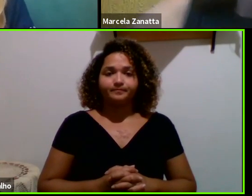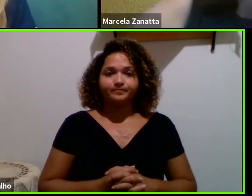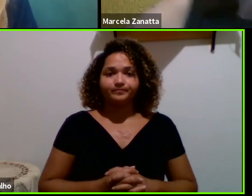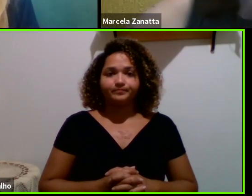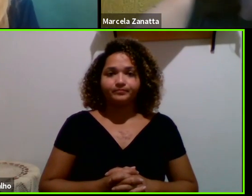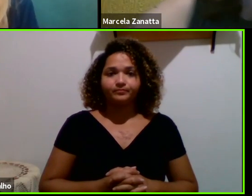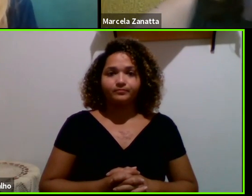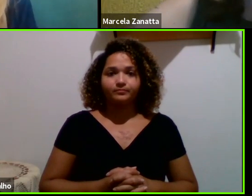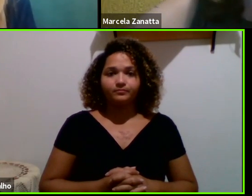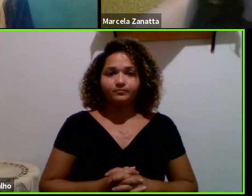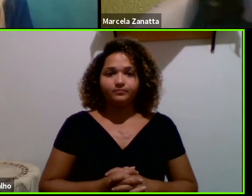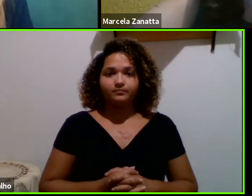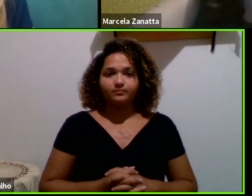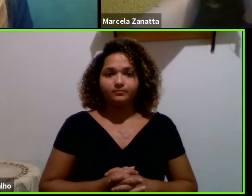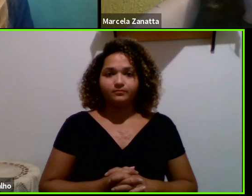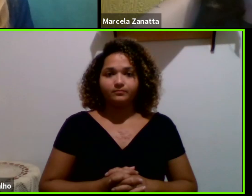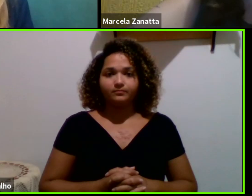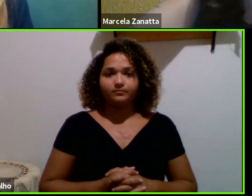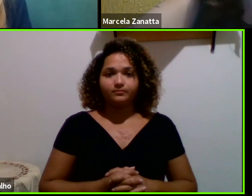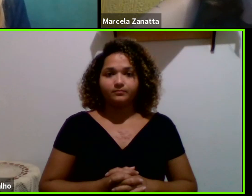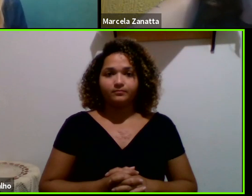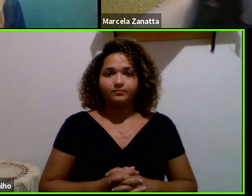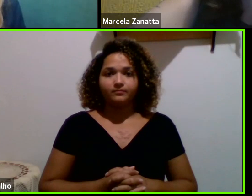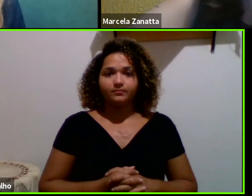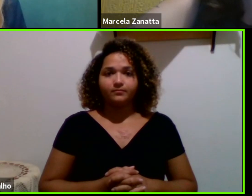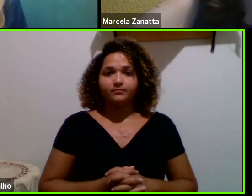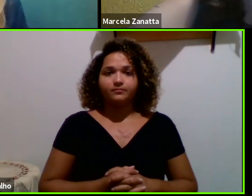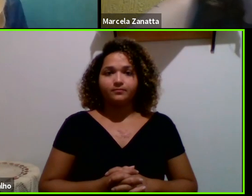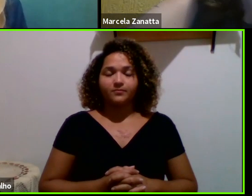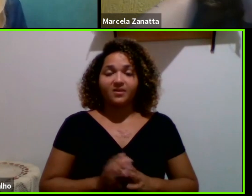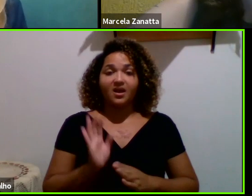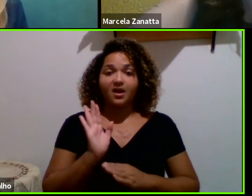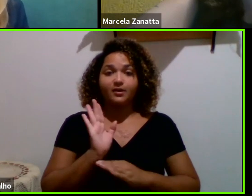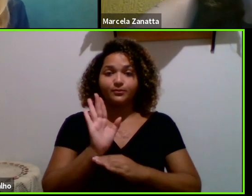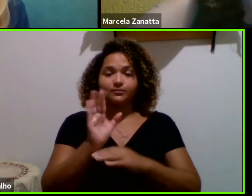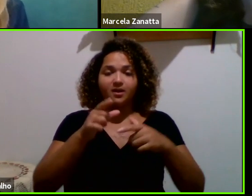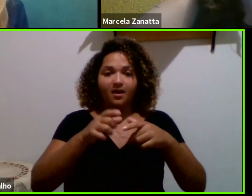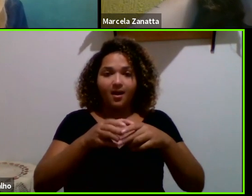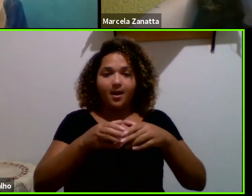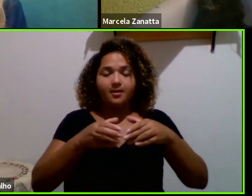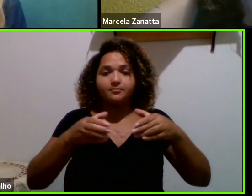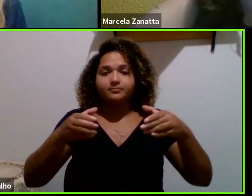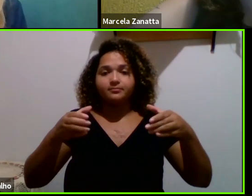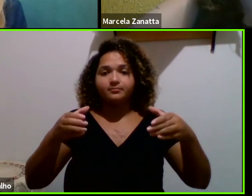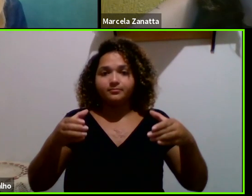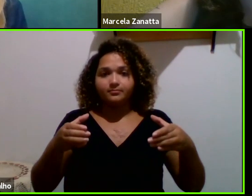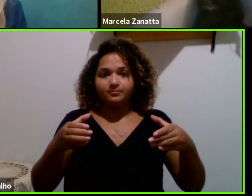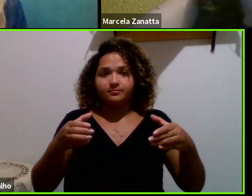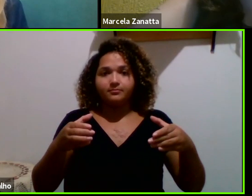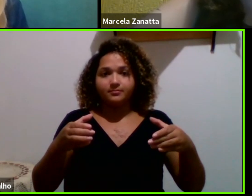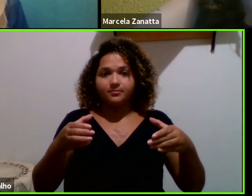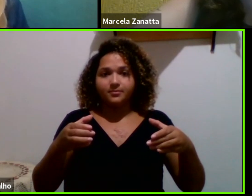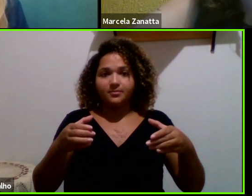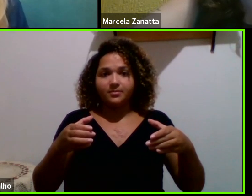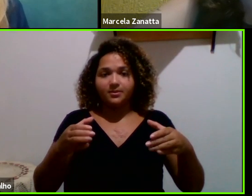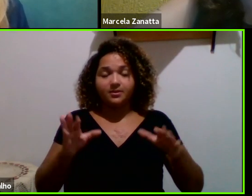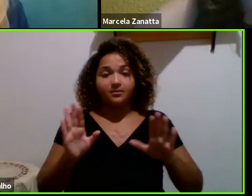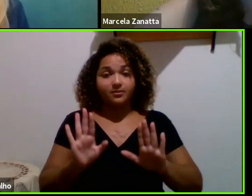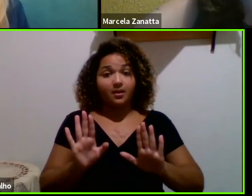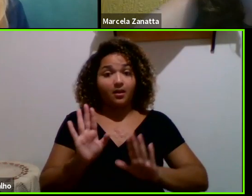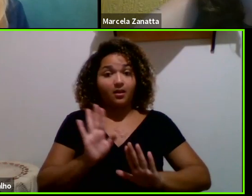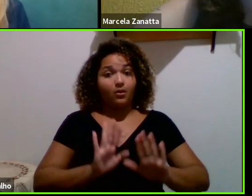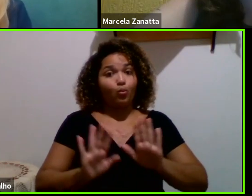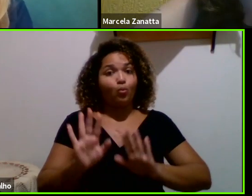muito constante do estreito superior da bacia, e isso pode, algumas vezes, provocar um edema de colo.